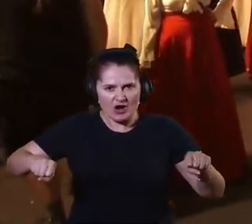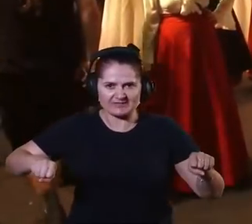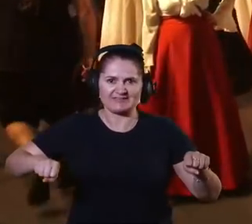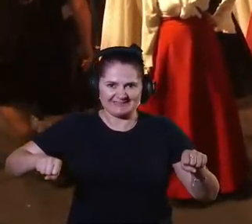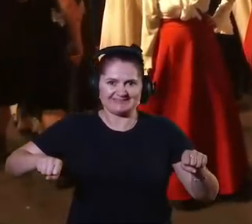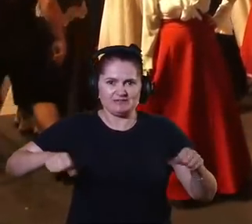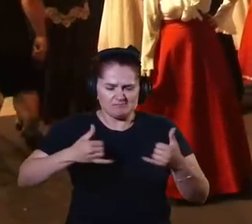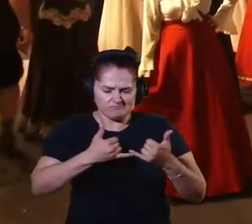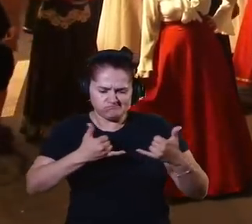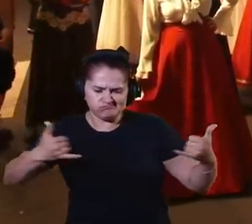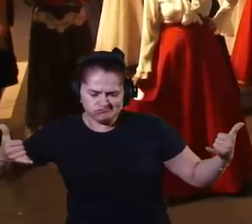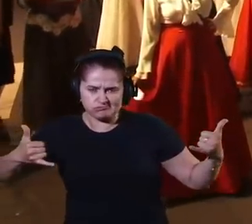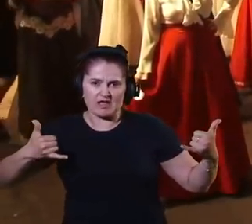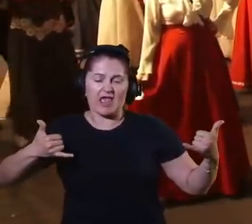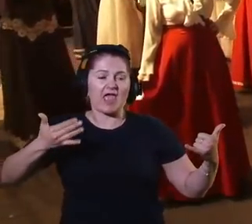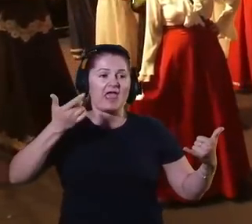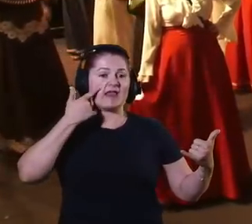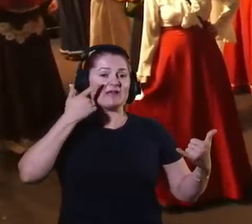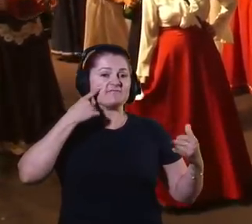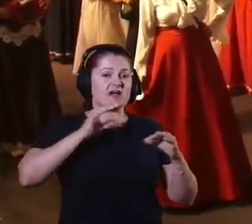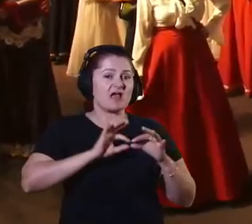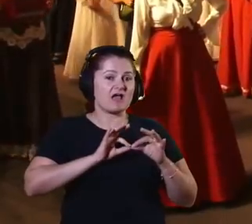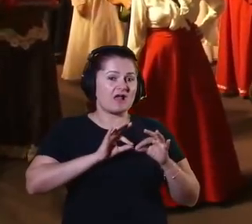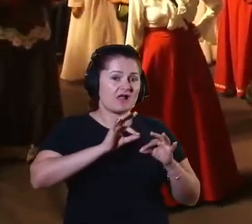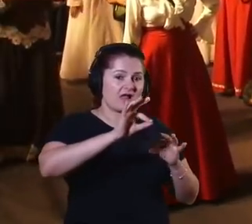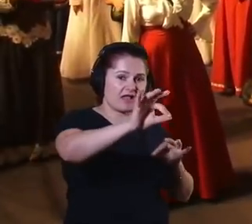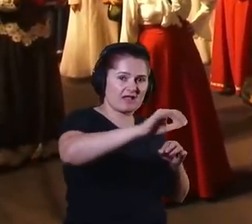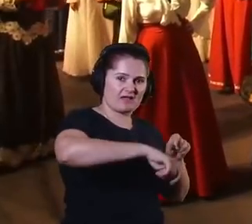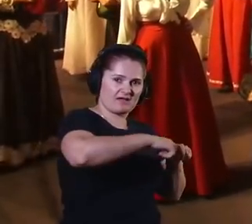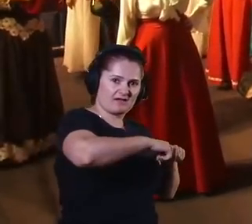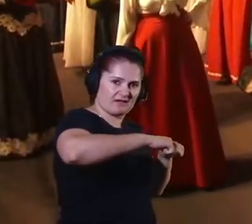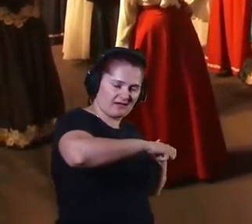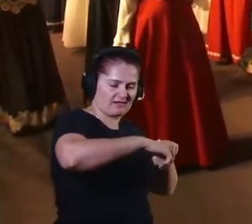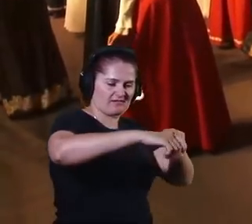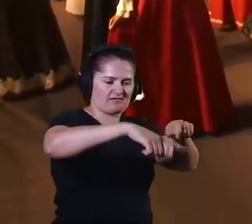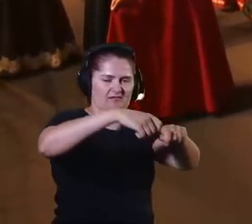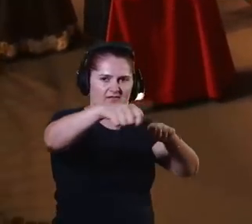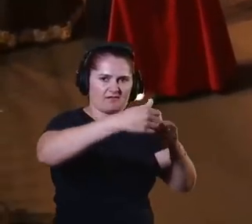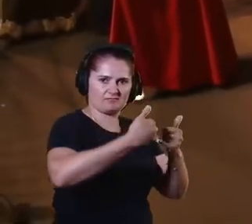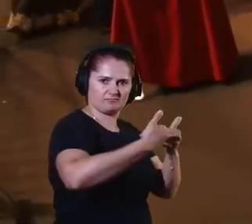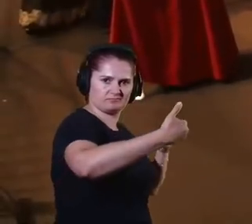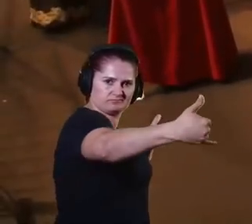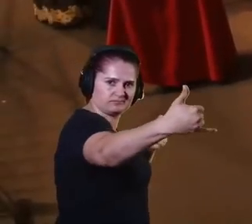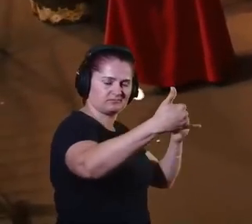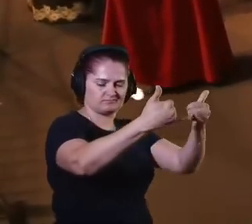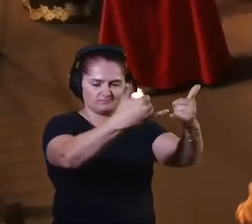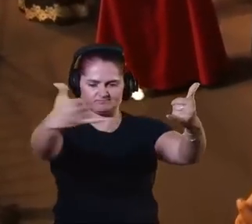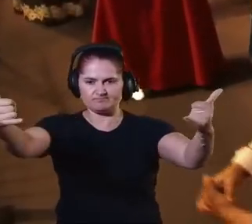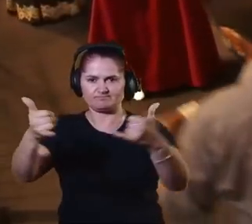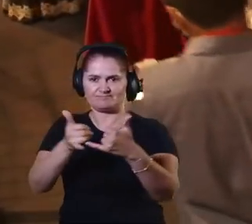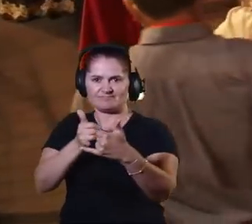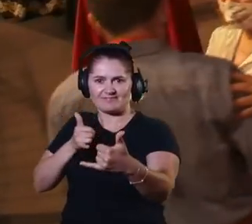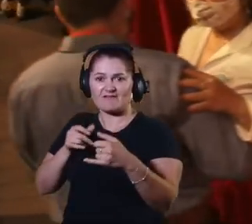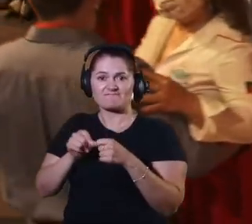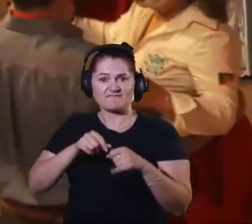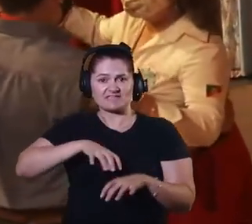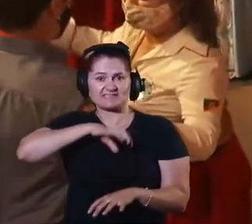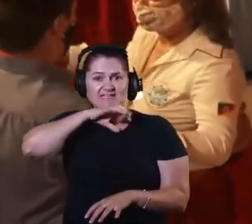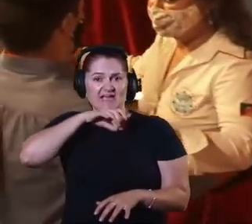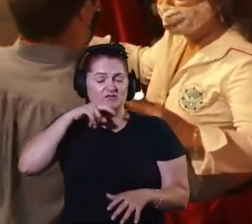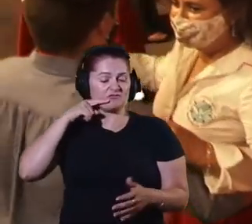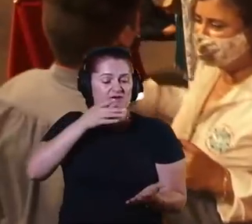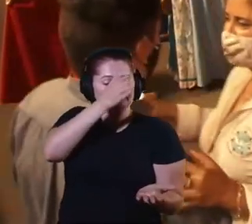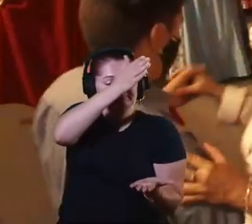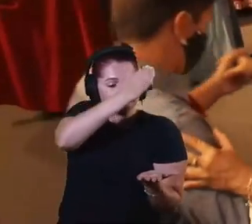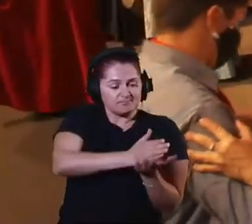né, de, no olhar, ele saber onde colocar a corda para fazer as medidas, divisas, fazer o marco, marcar aí a divisa aqui,